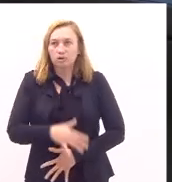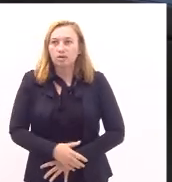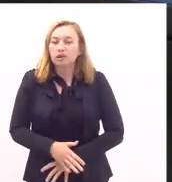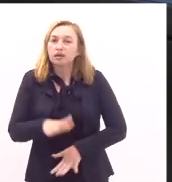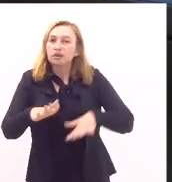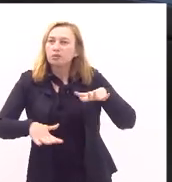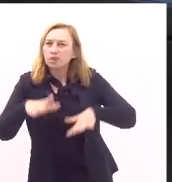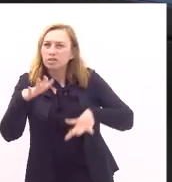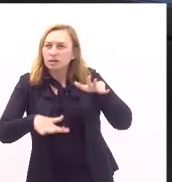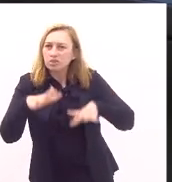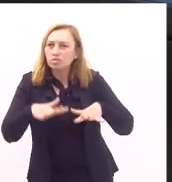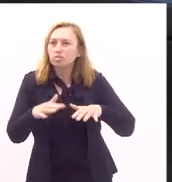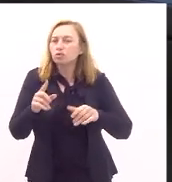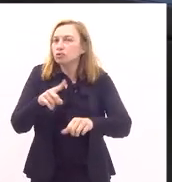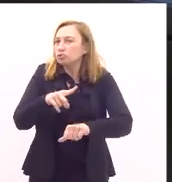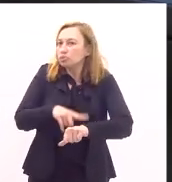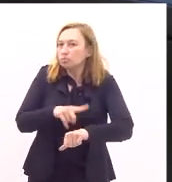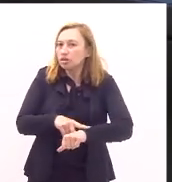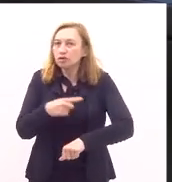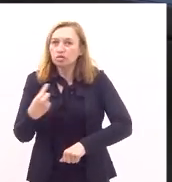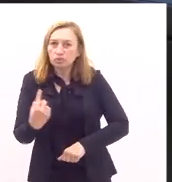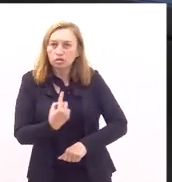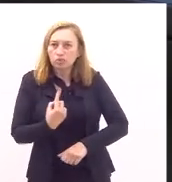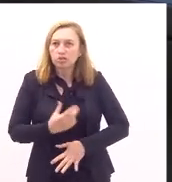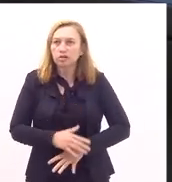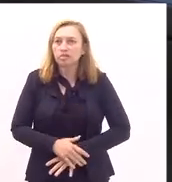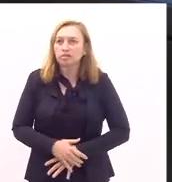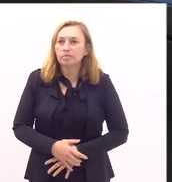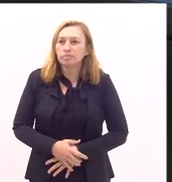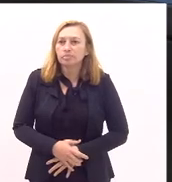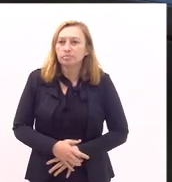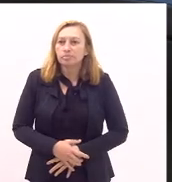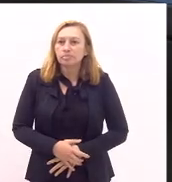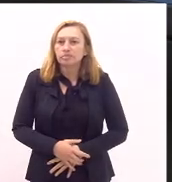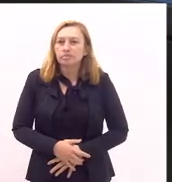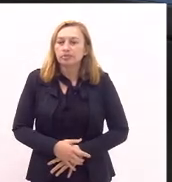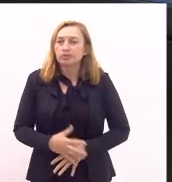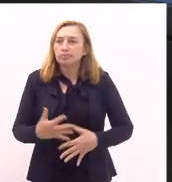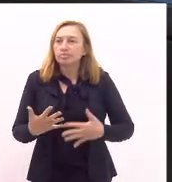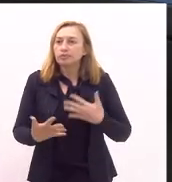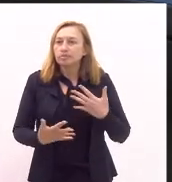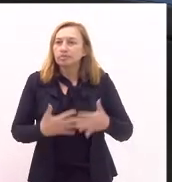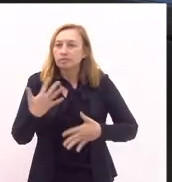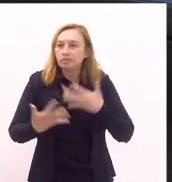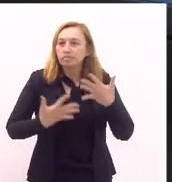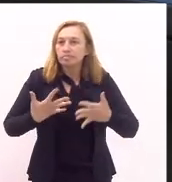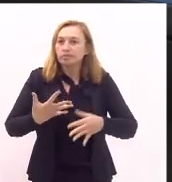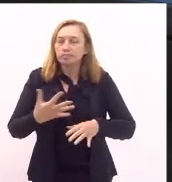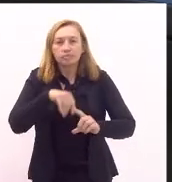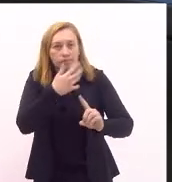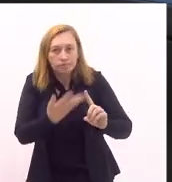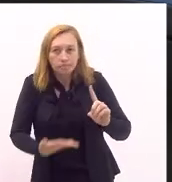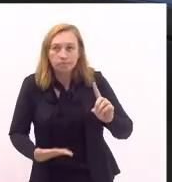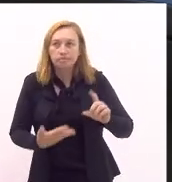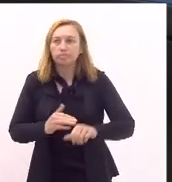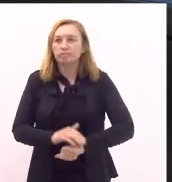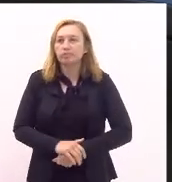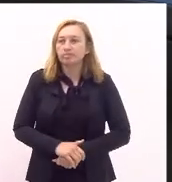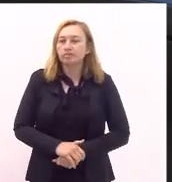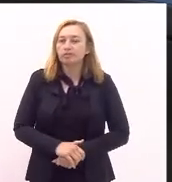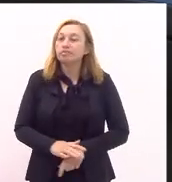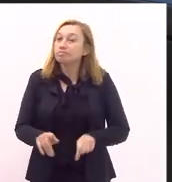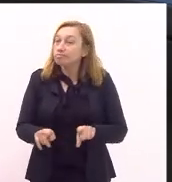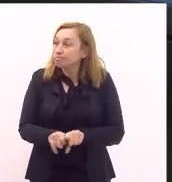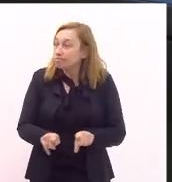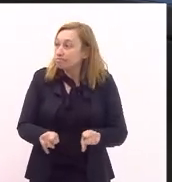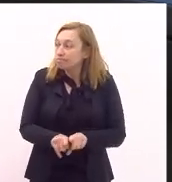dependendo do momento da gente a gente curte essa homenagem bom e